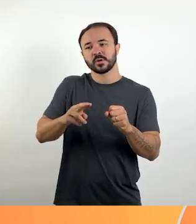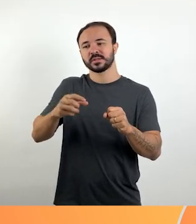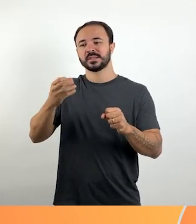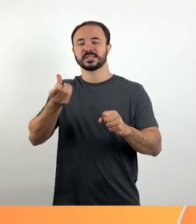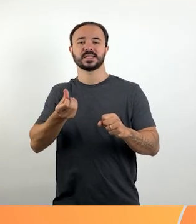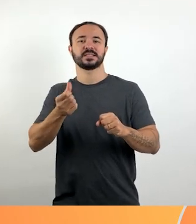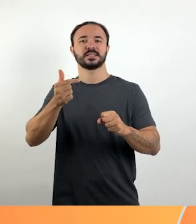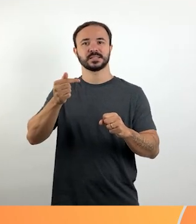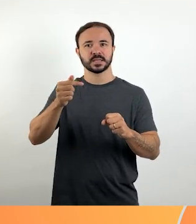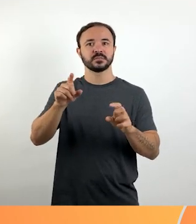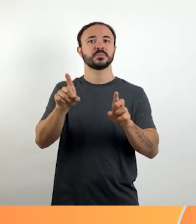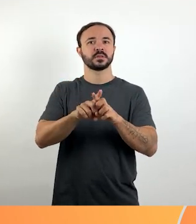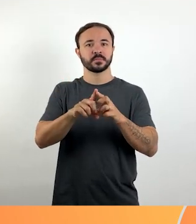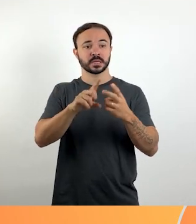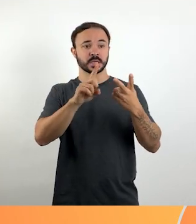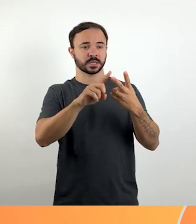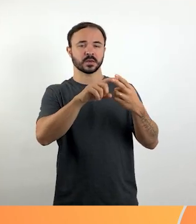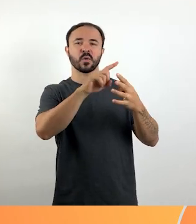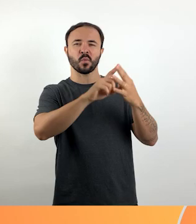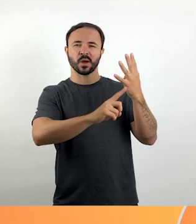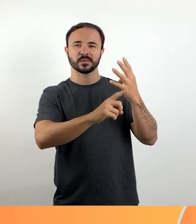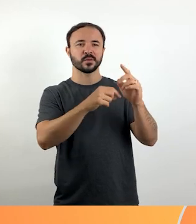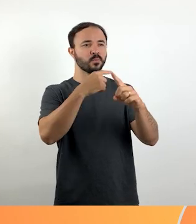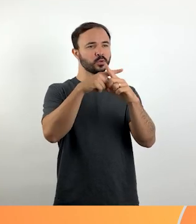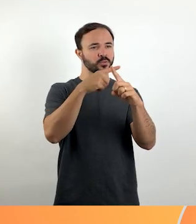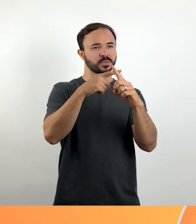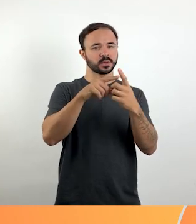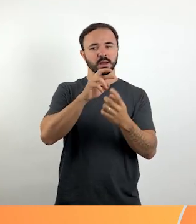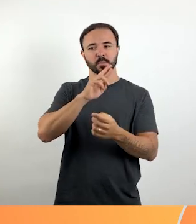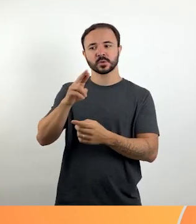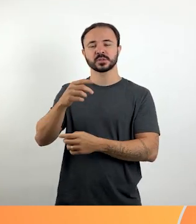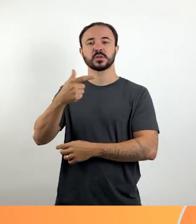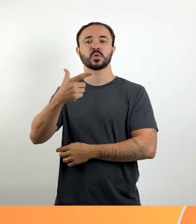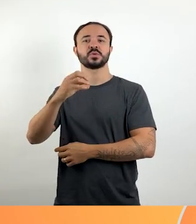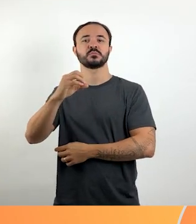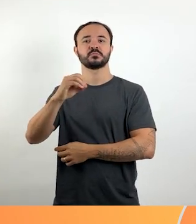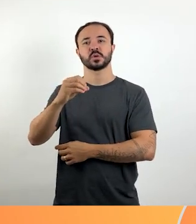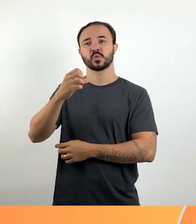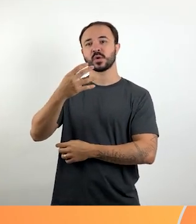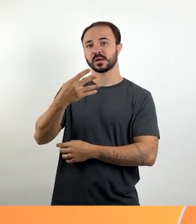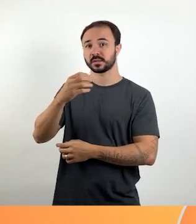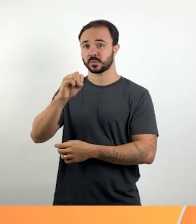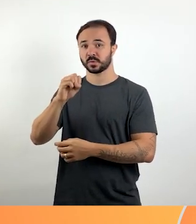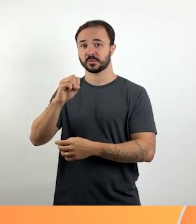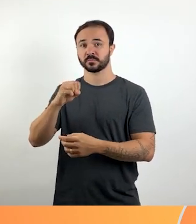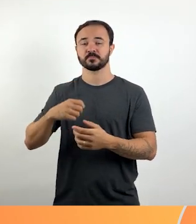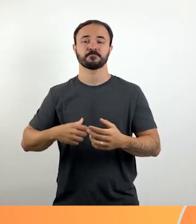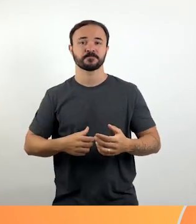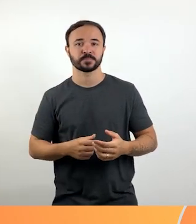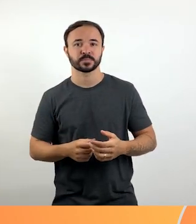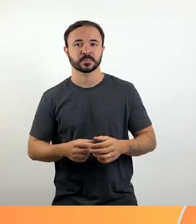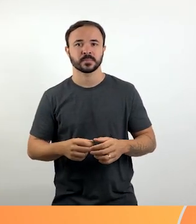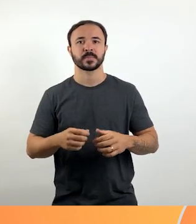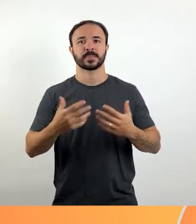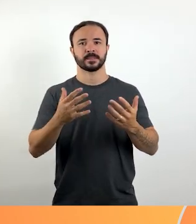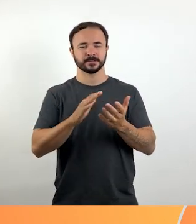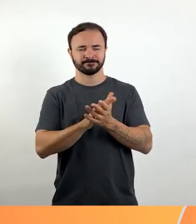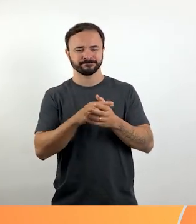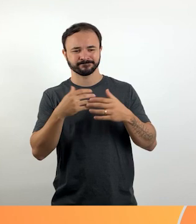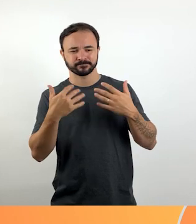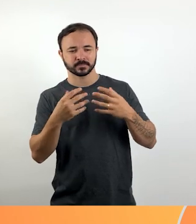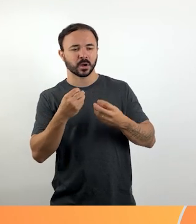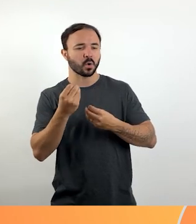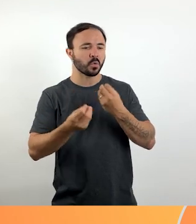2048. E a dica que a gente encontrou fazendo essa análise é que os números são formados por números que são em